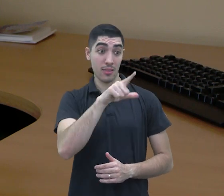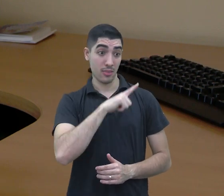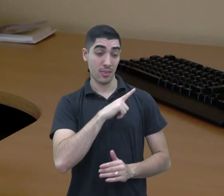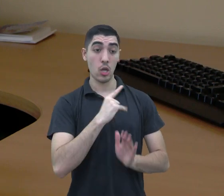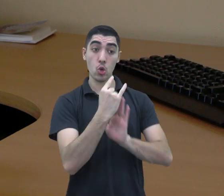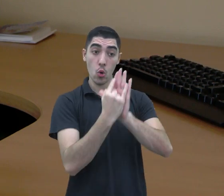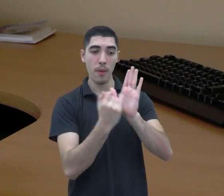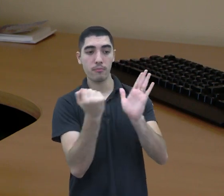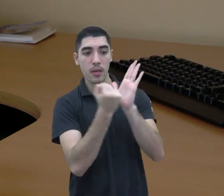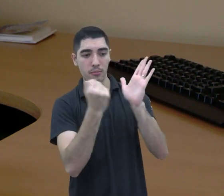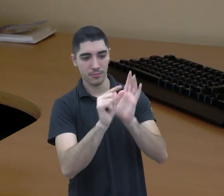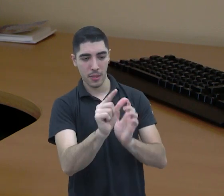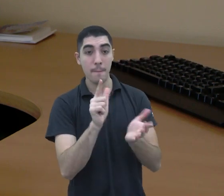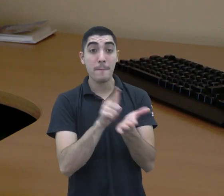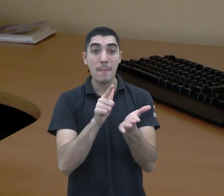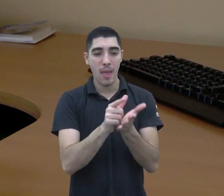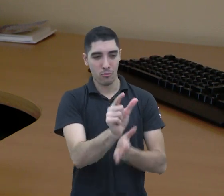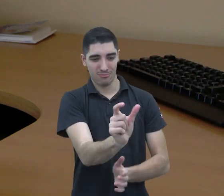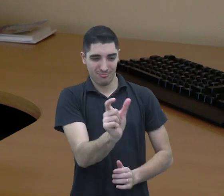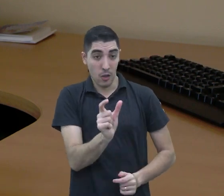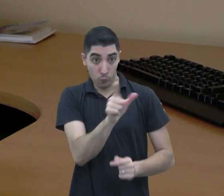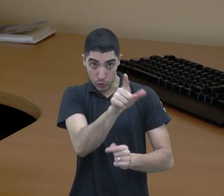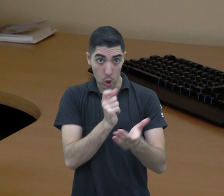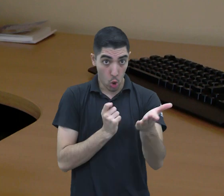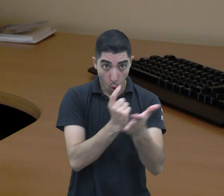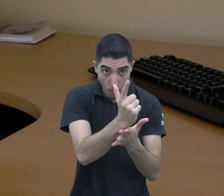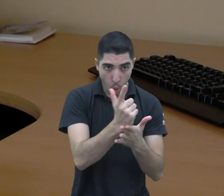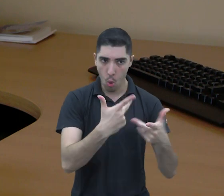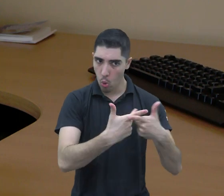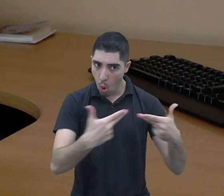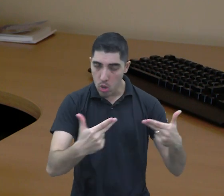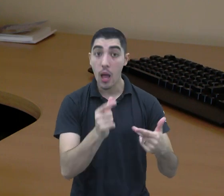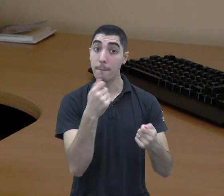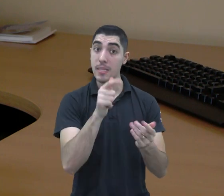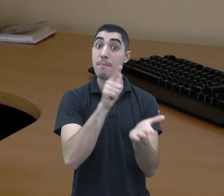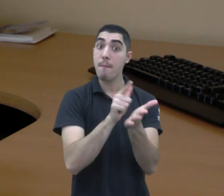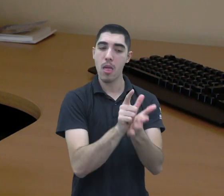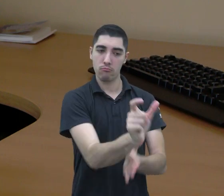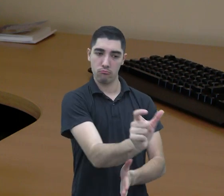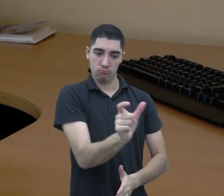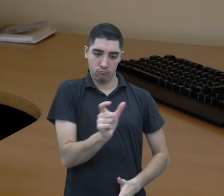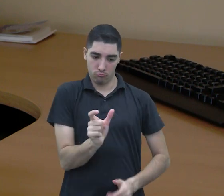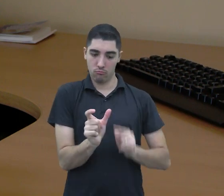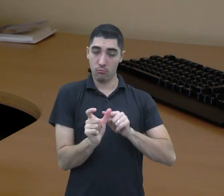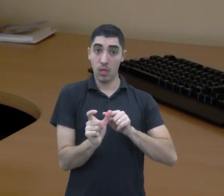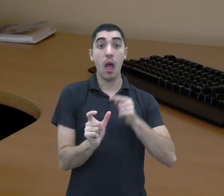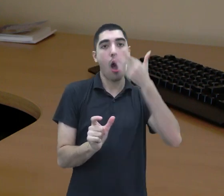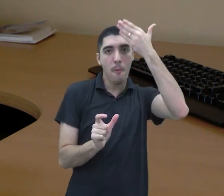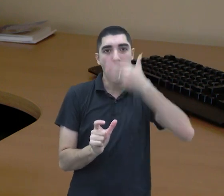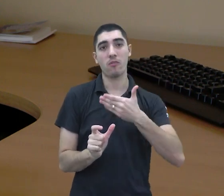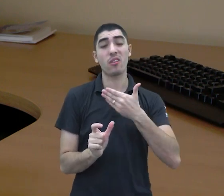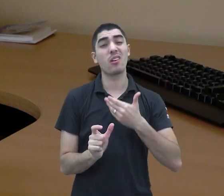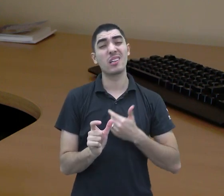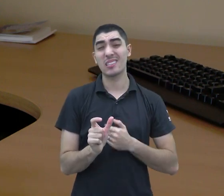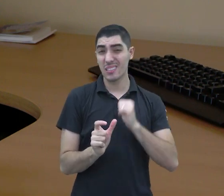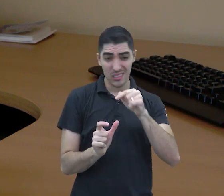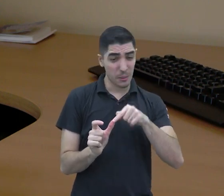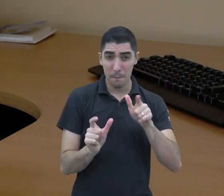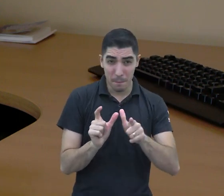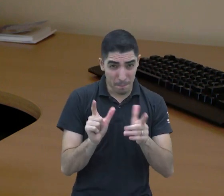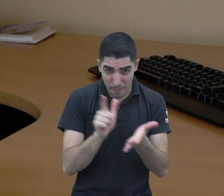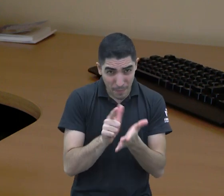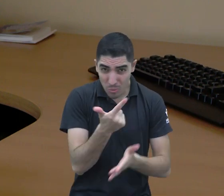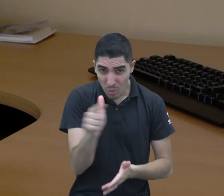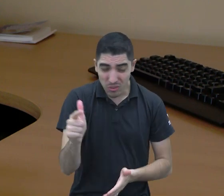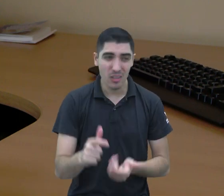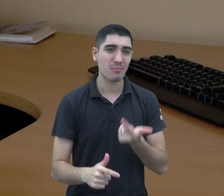indispensável que tivesse a nota fiscal. Por isso que você tem que sempre exigir a nota fiscal, que é a prova da compra. Senão você vai ter que provar por outros meios,